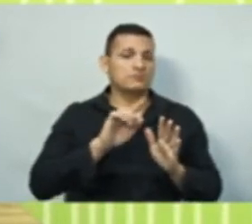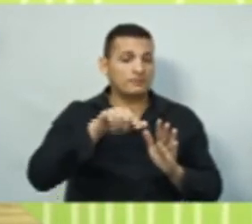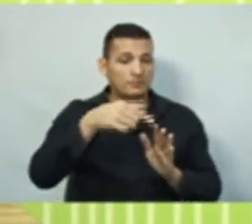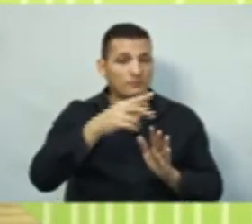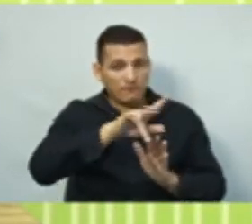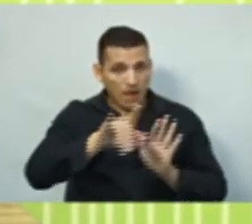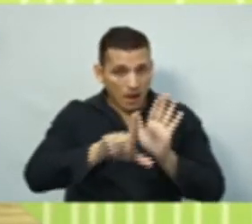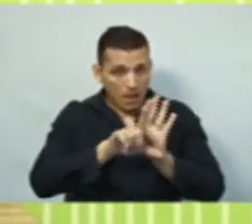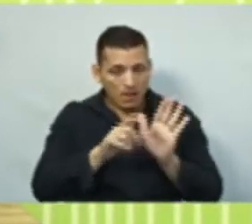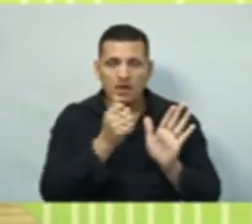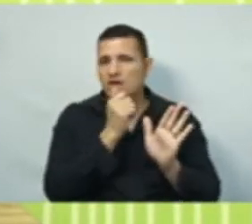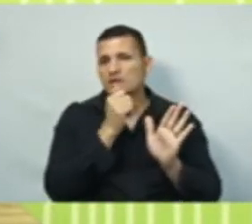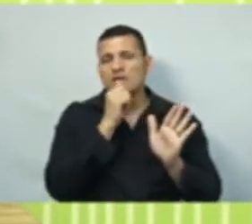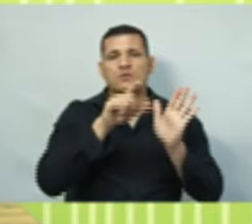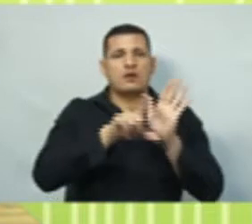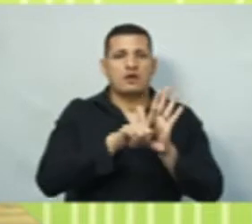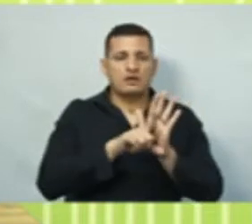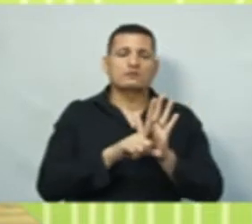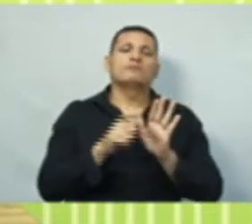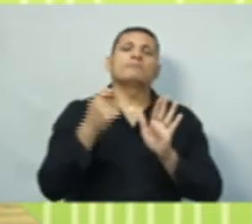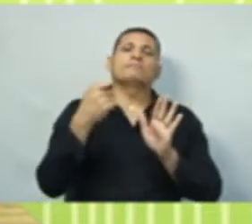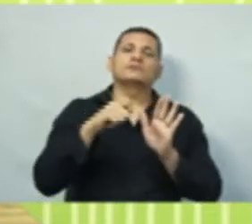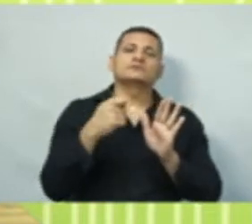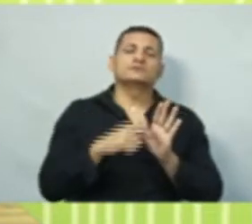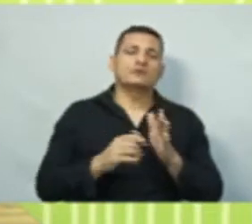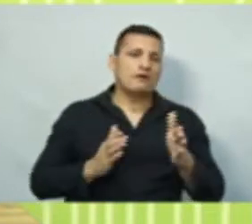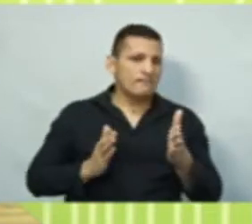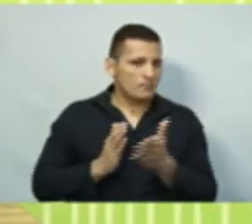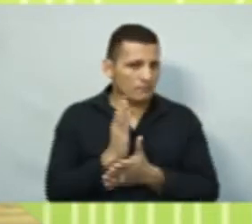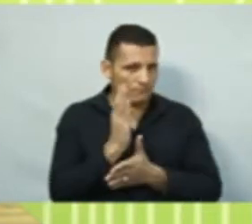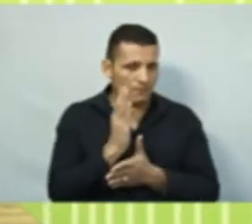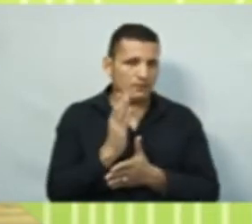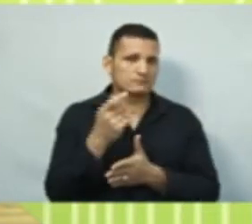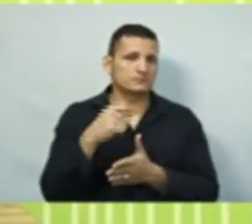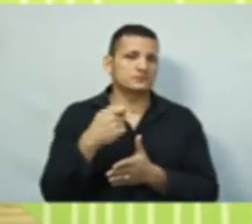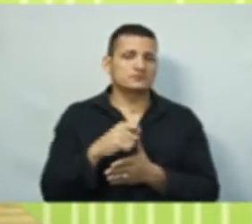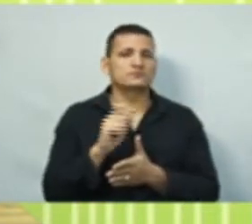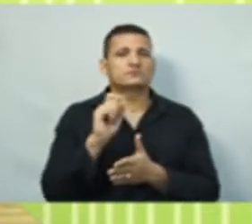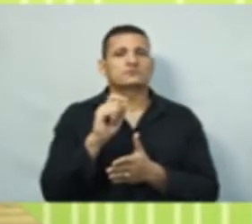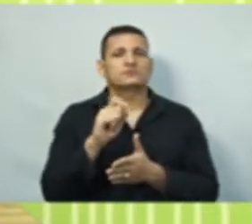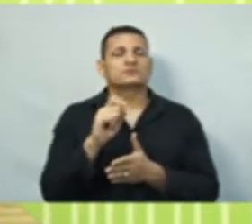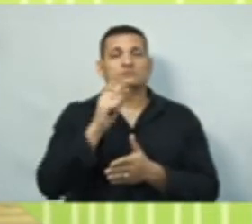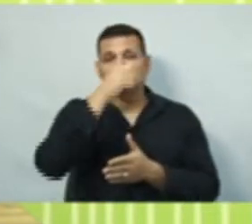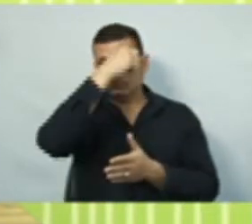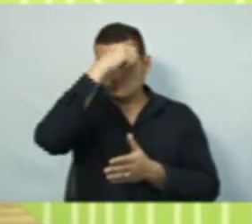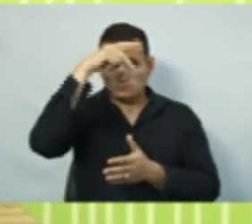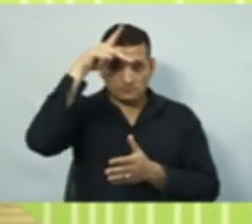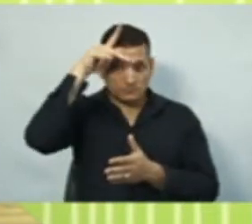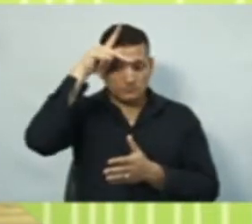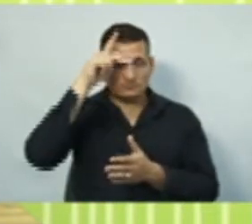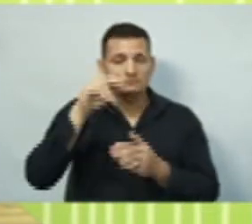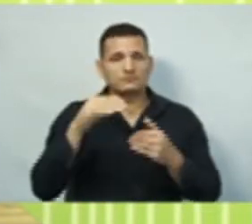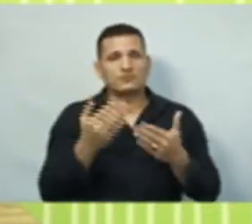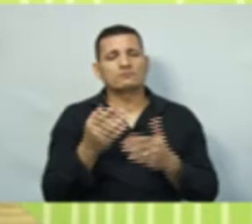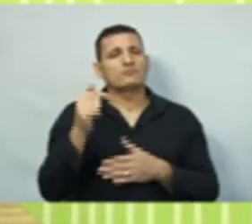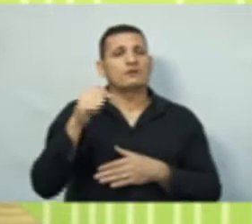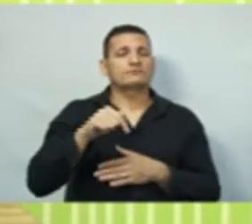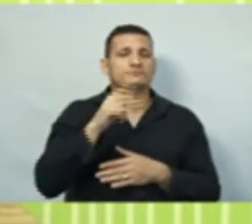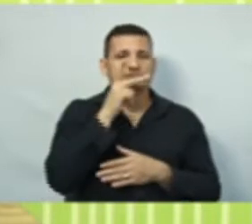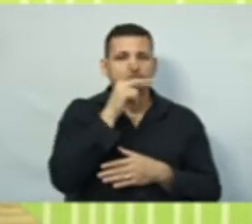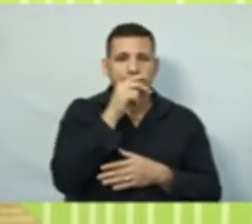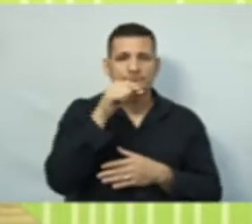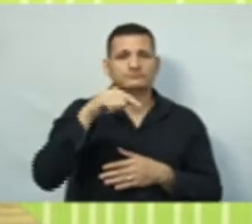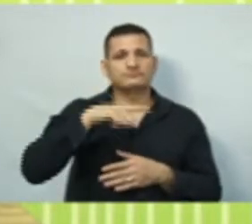Ainda não é lei, precisa ser sancionado, nesse caso aqui, pelo prefeito. Então, nós tivemos aqui